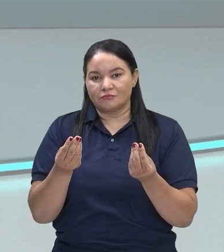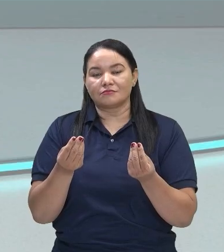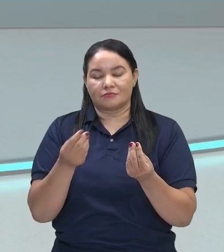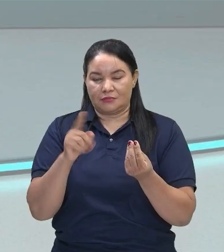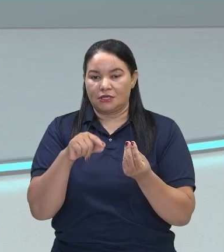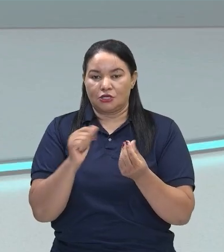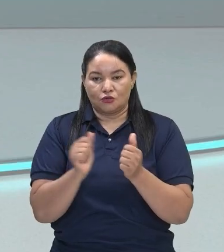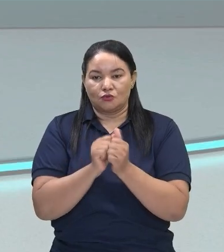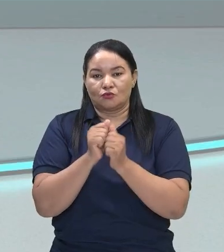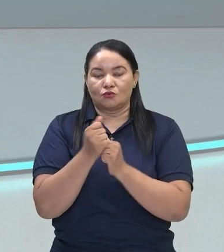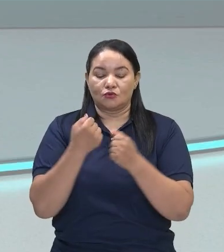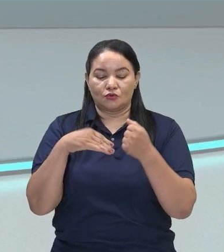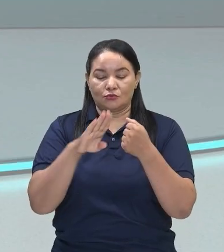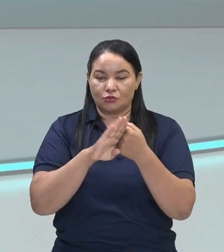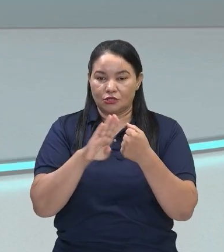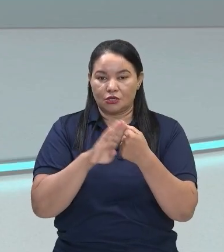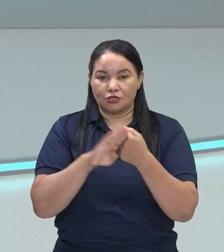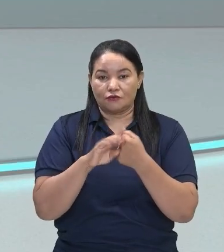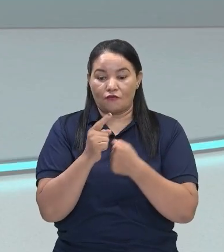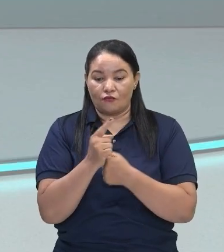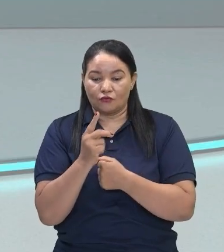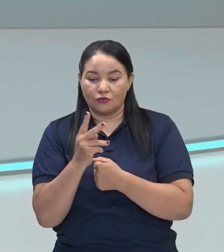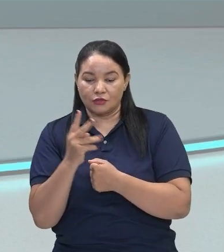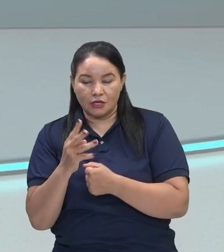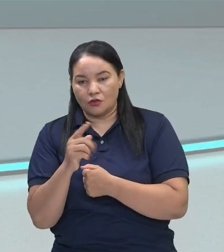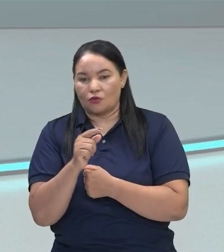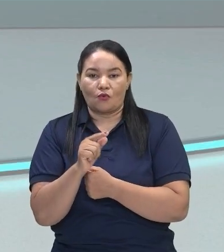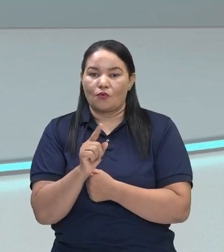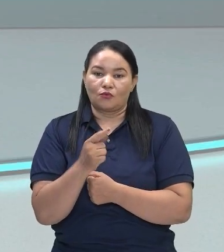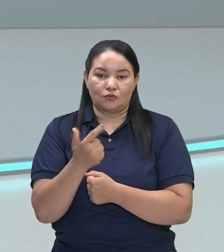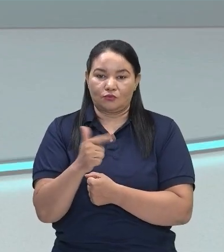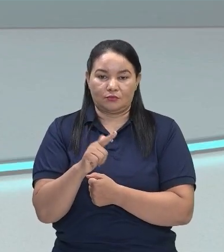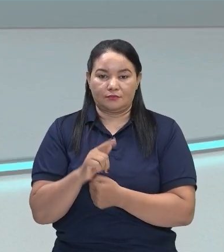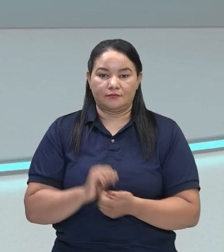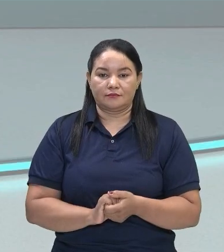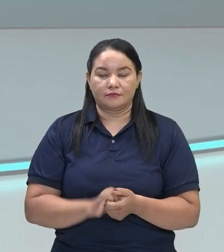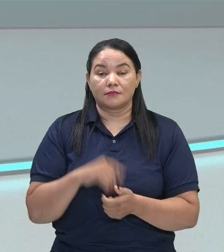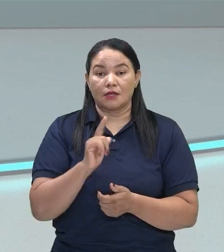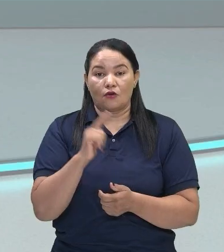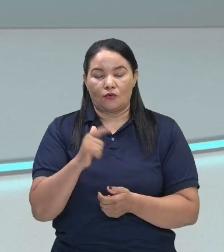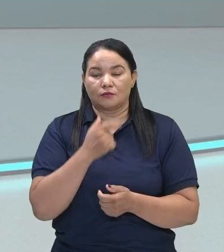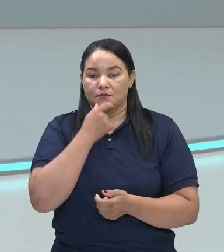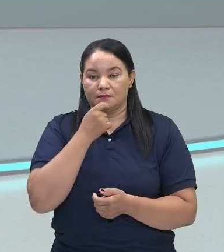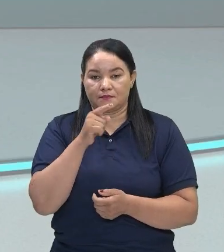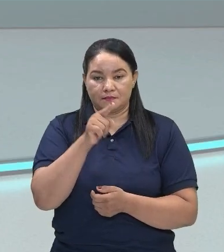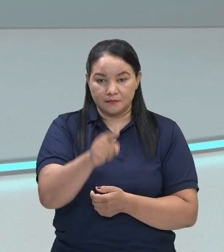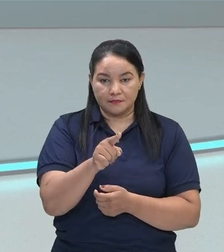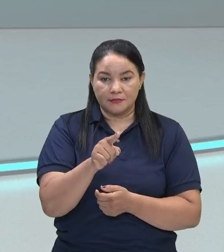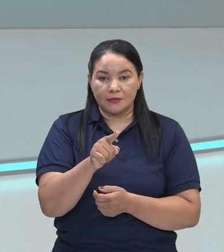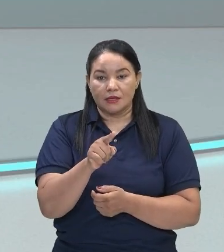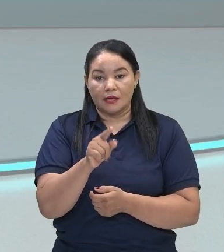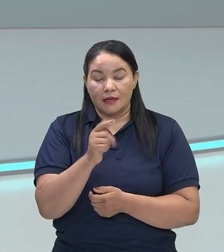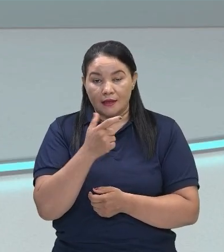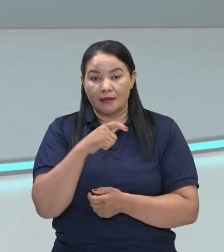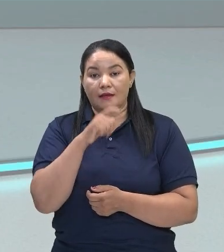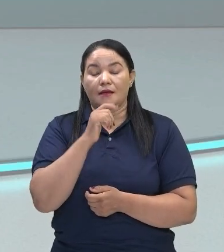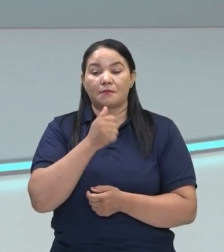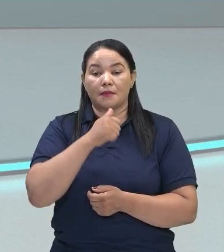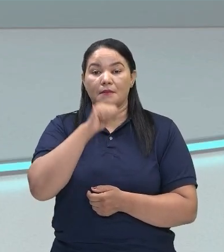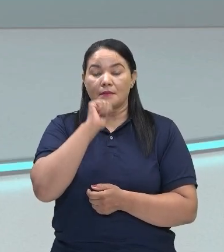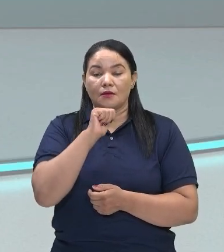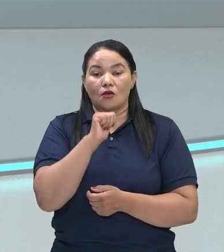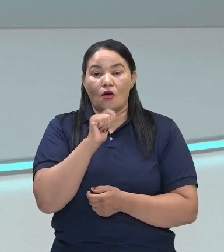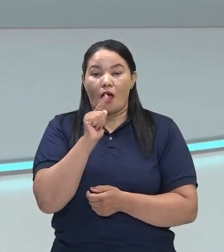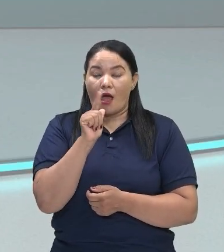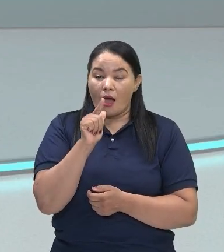substantivos incontáveis. He drank a lot of water. Ele bebeu muita água. A lot of water, muita água.